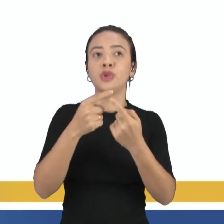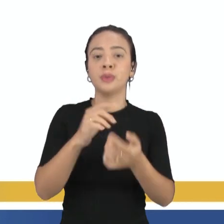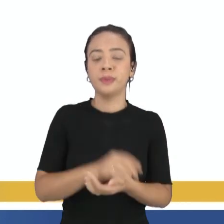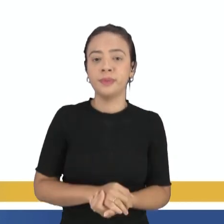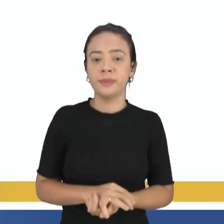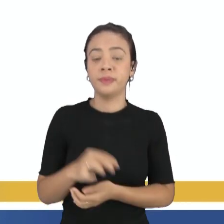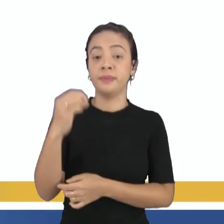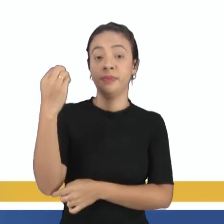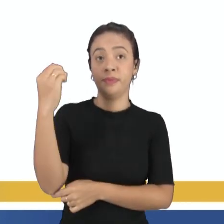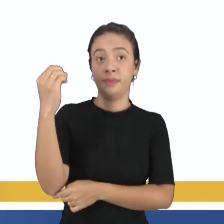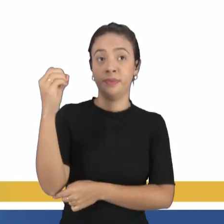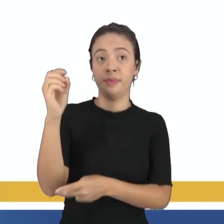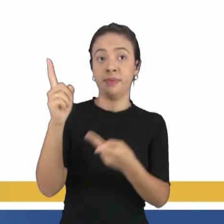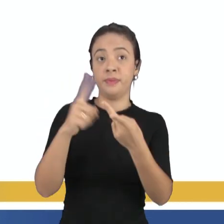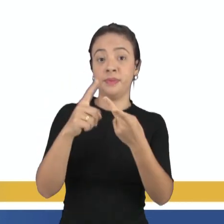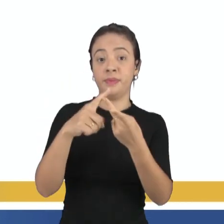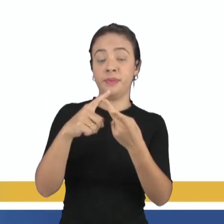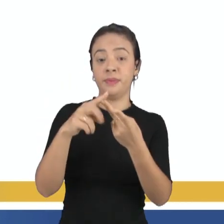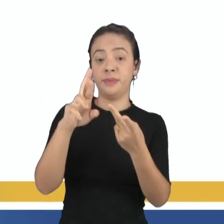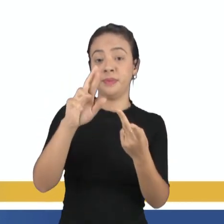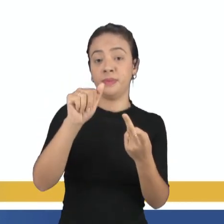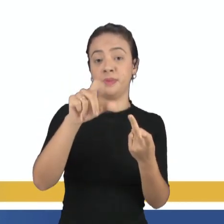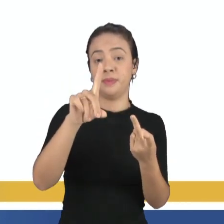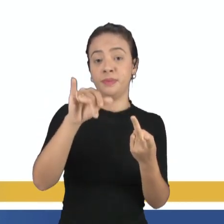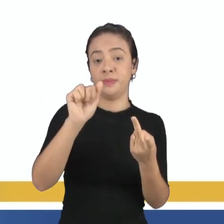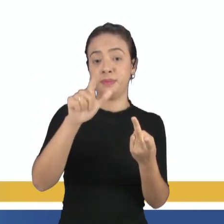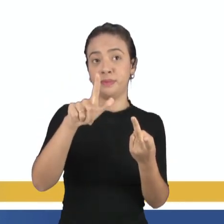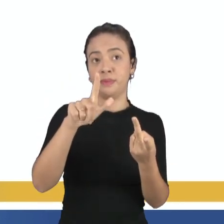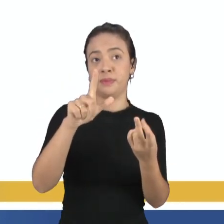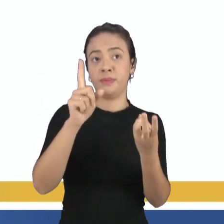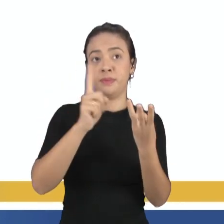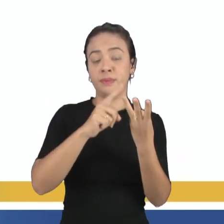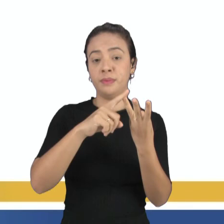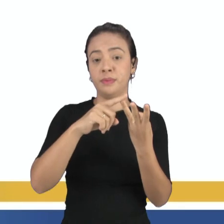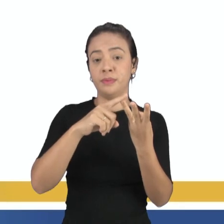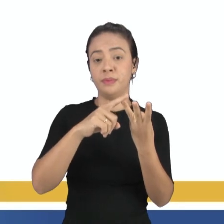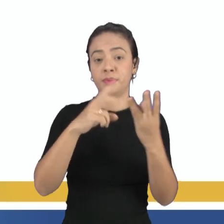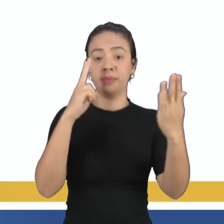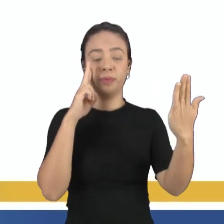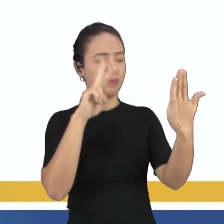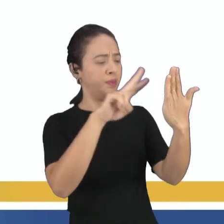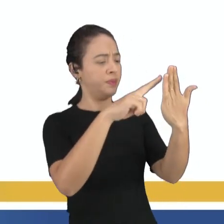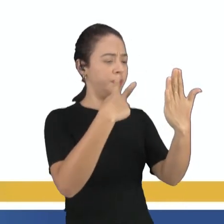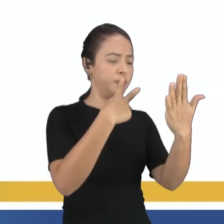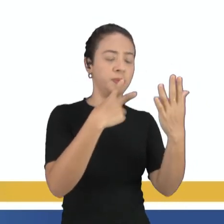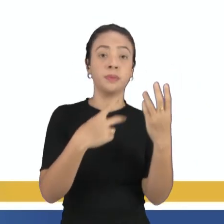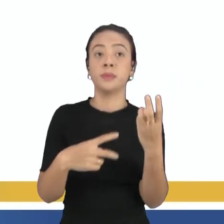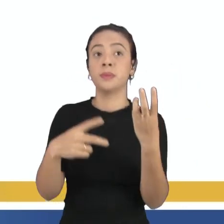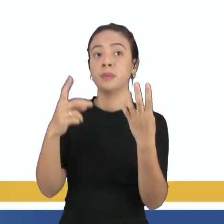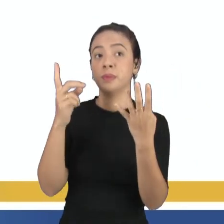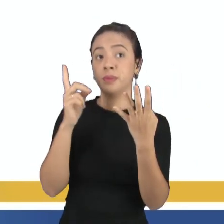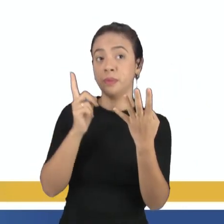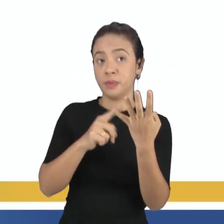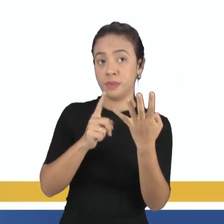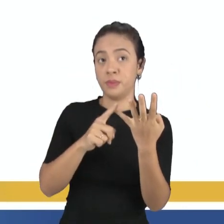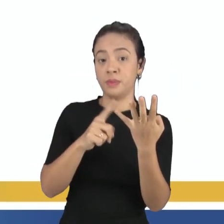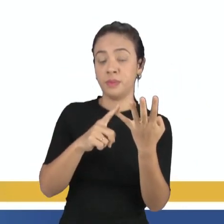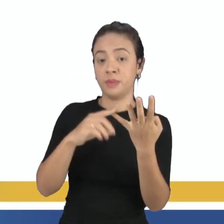Simetria de rotação, letra A, né? Letra B, simetria radial, letra C, simetria de reflexão,